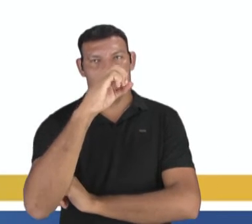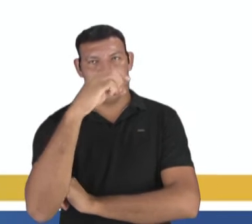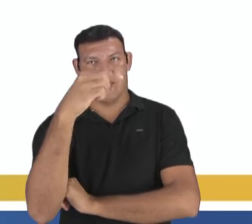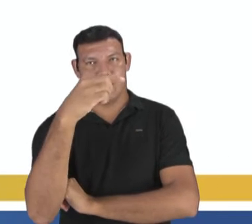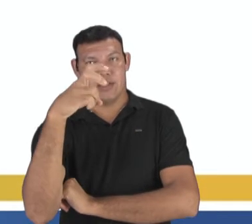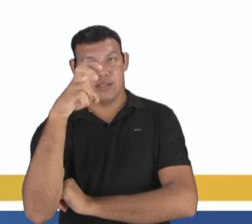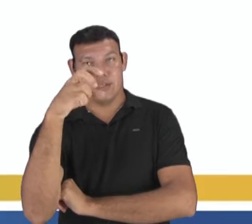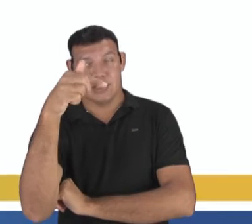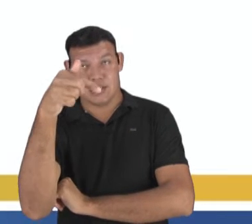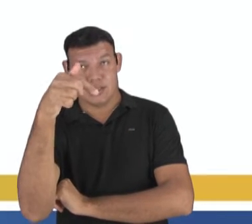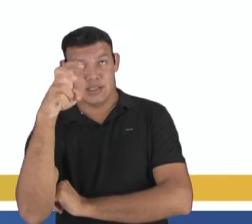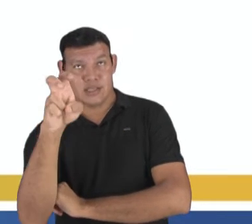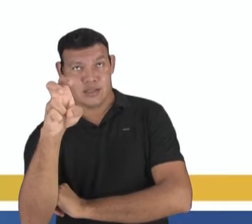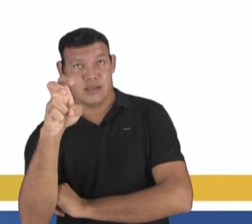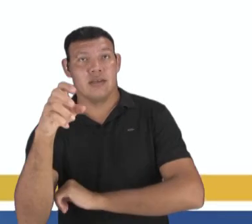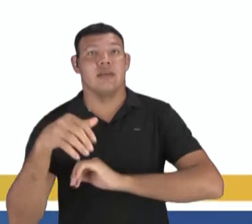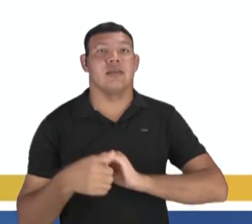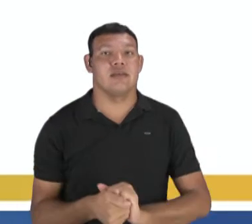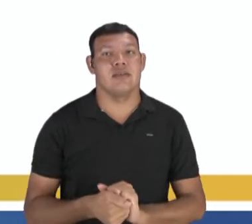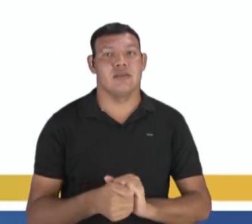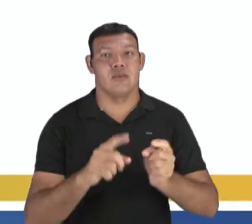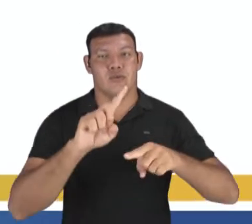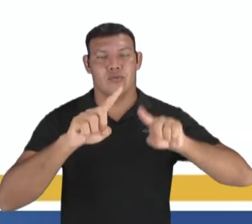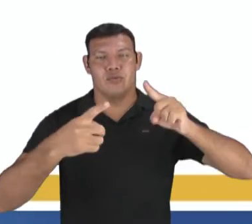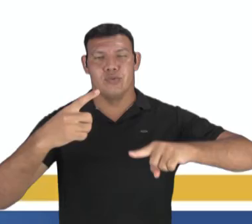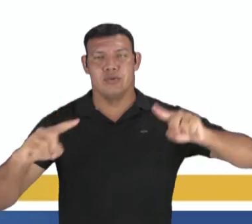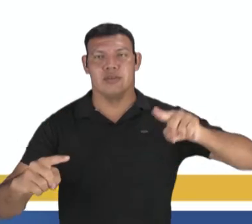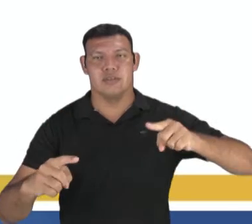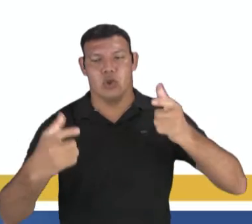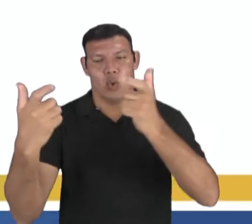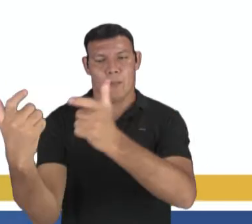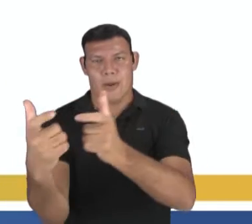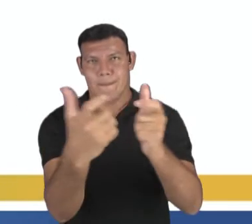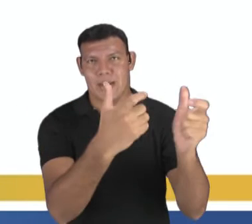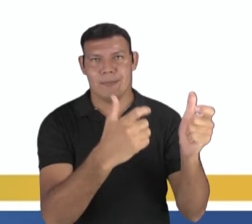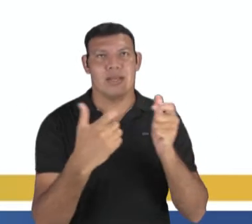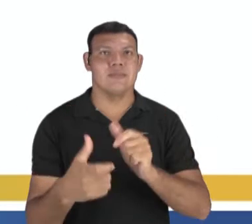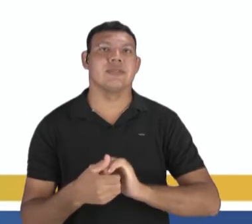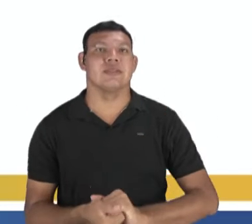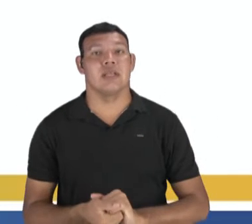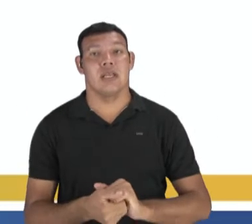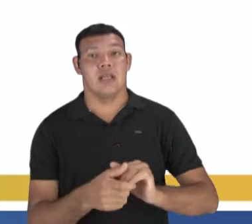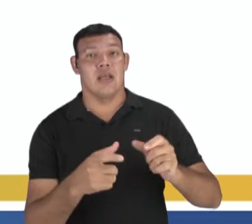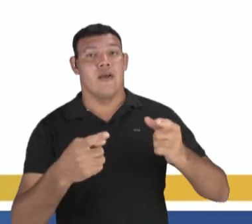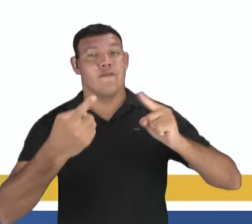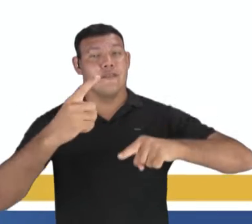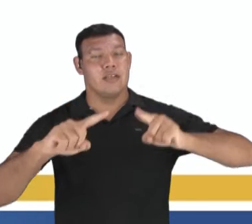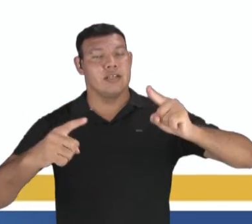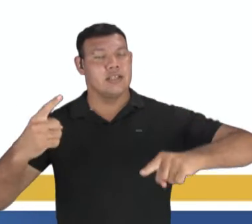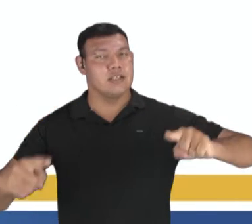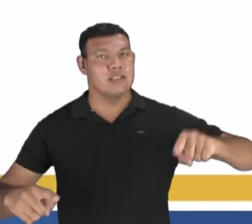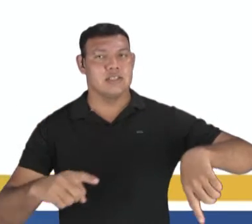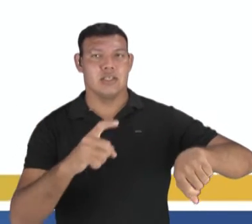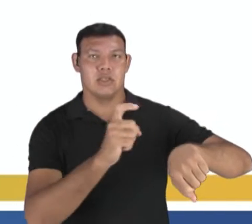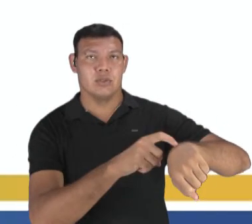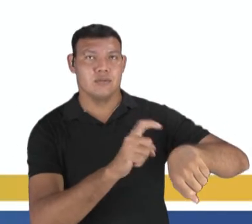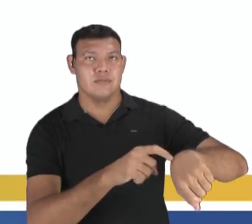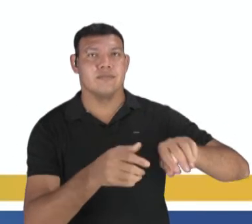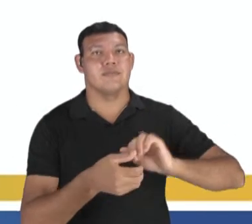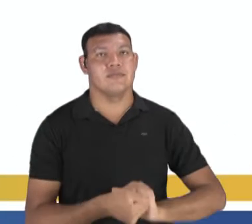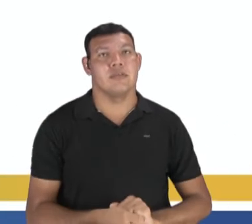75. Isso aqui é o quê? Variação da posição. E aqui, intervalo de tempo. Daria 5 centímetros